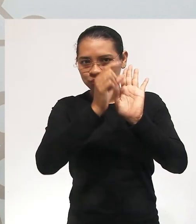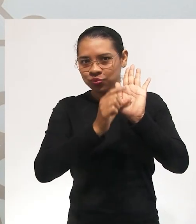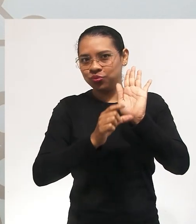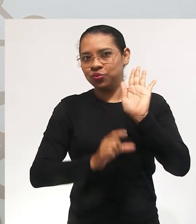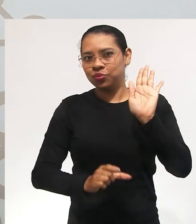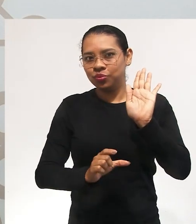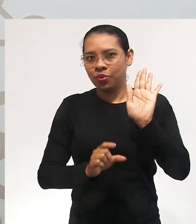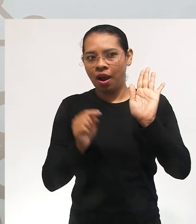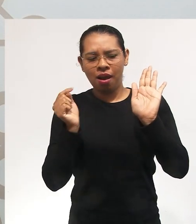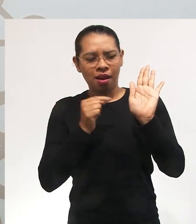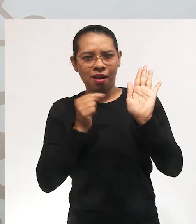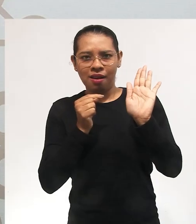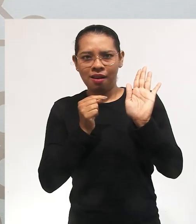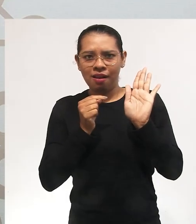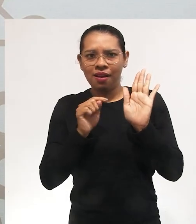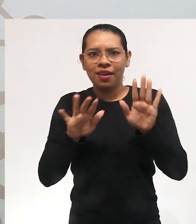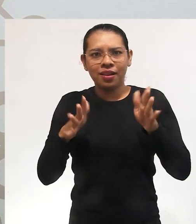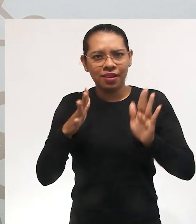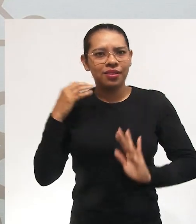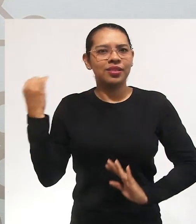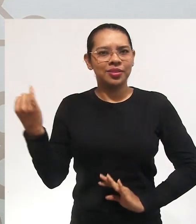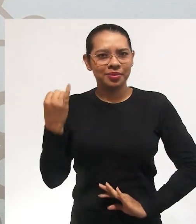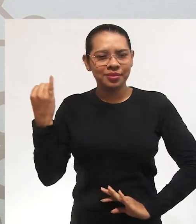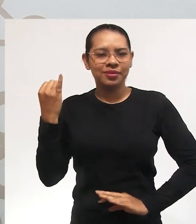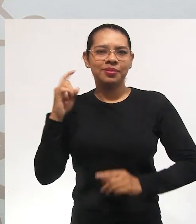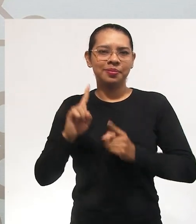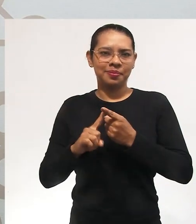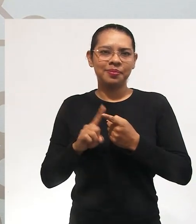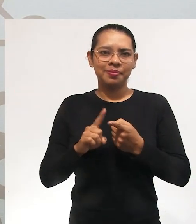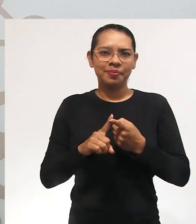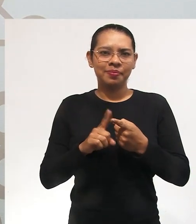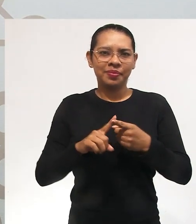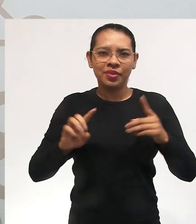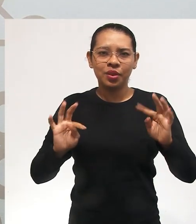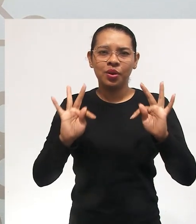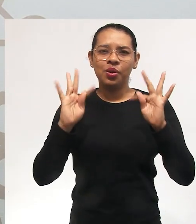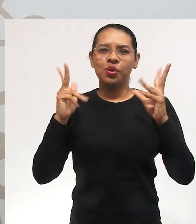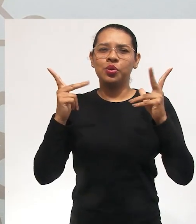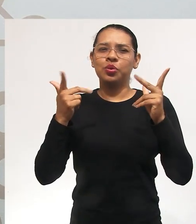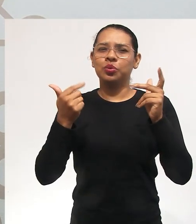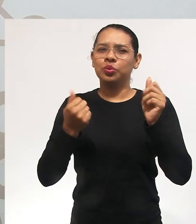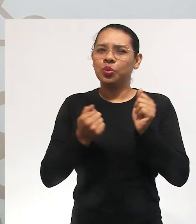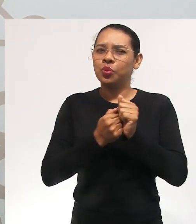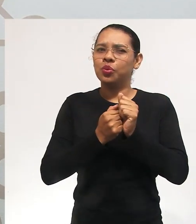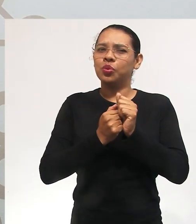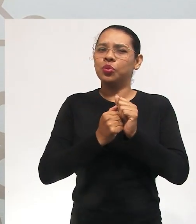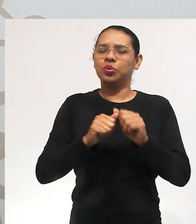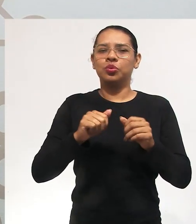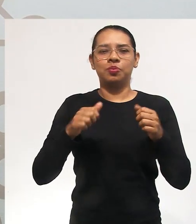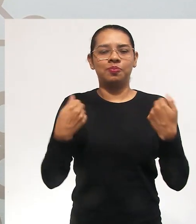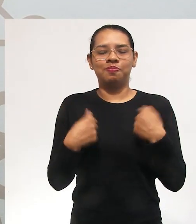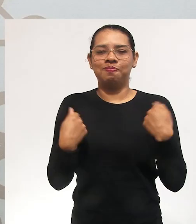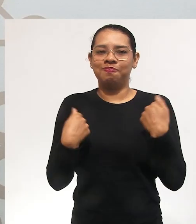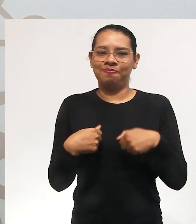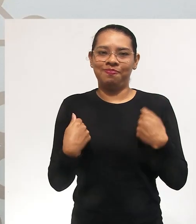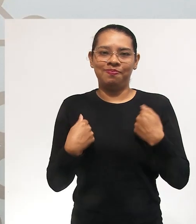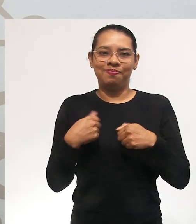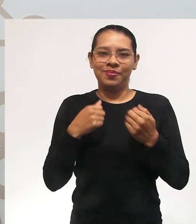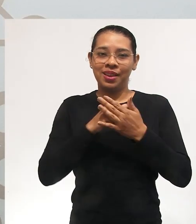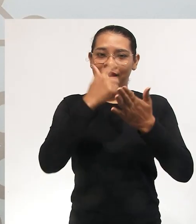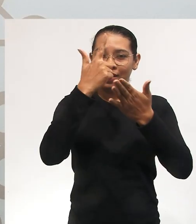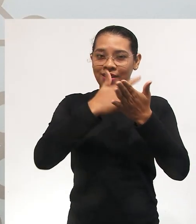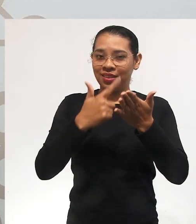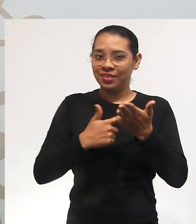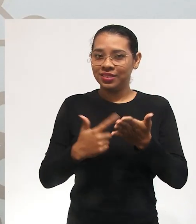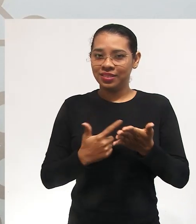faz parte do texto visual que é o vídeo. Então, aquela legenda, ela precisa ser